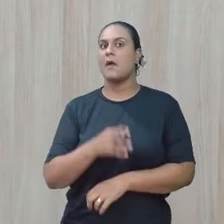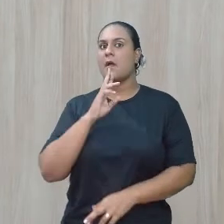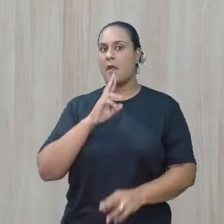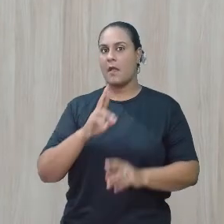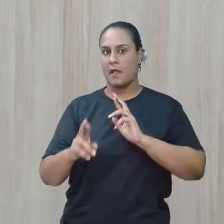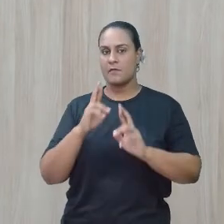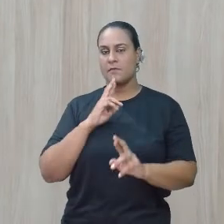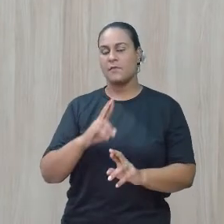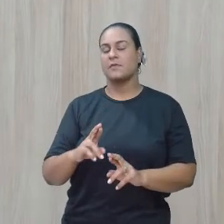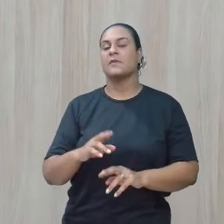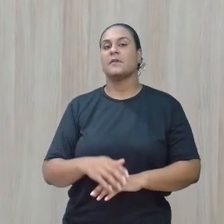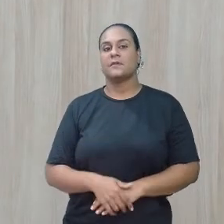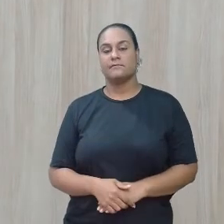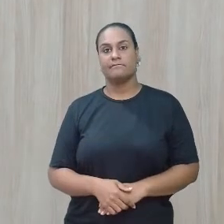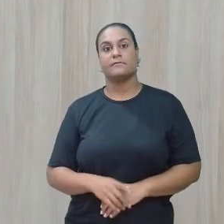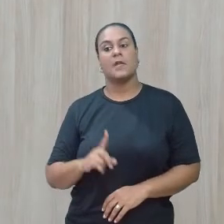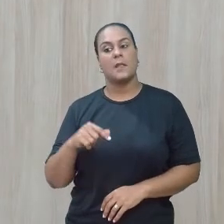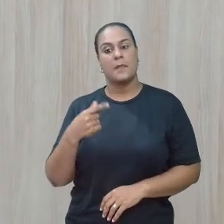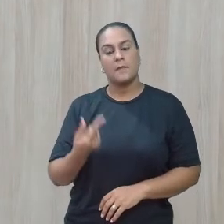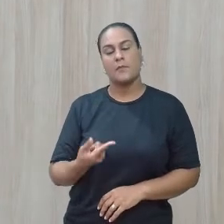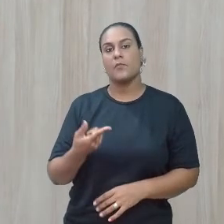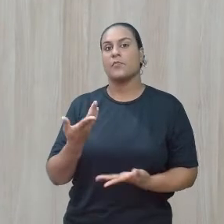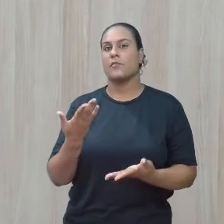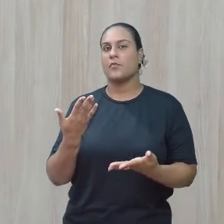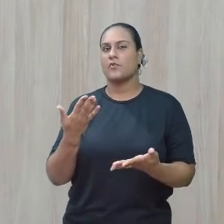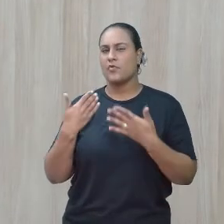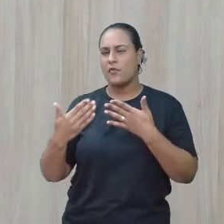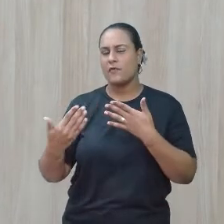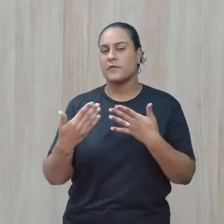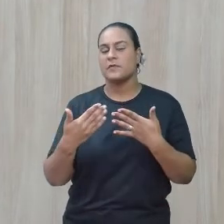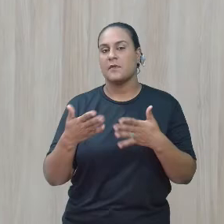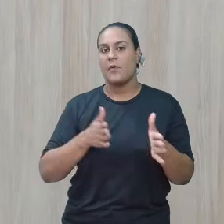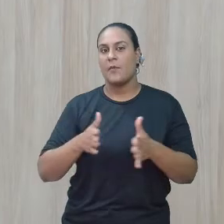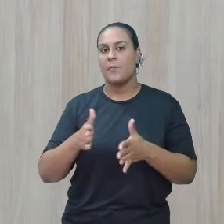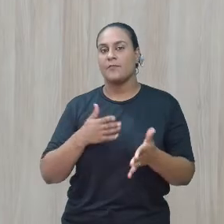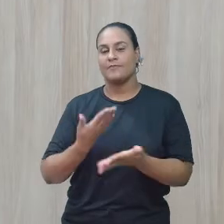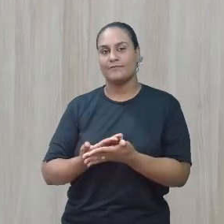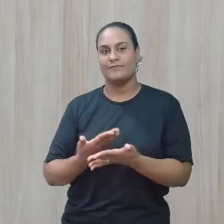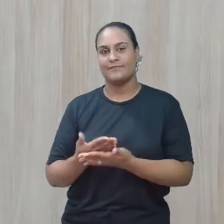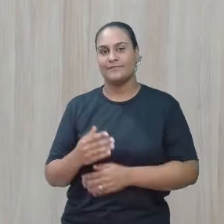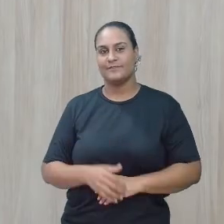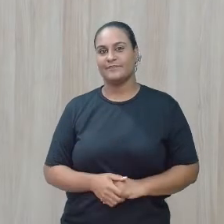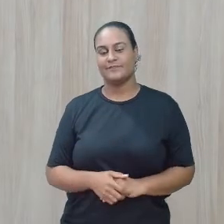de vocês e a gente comentar aqui durante as aulas, certo? Mas vamos lá.